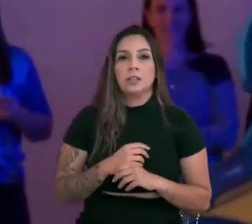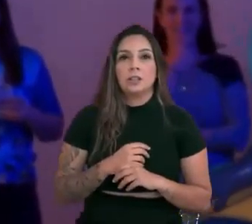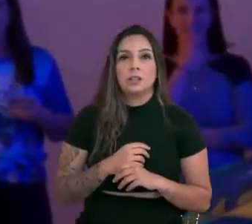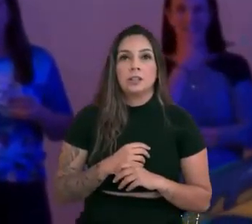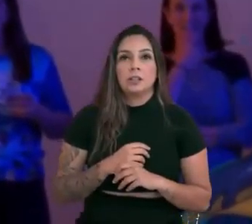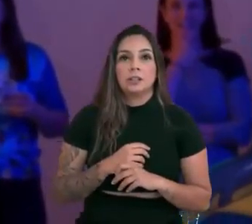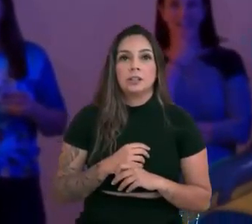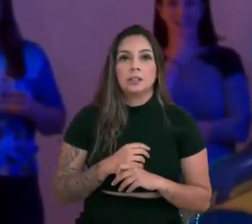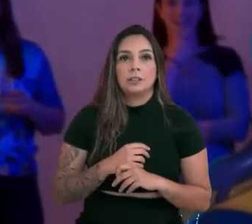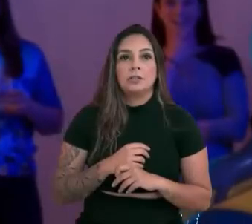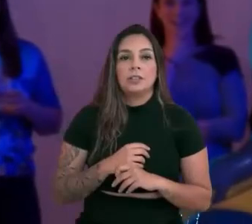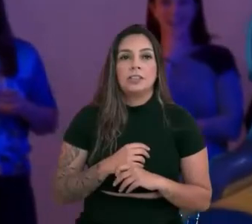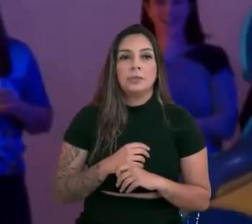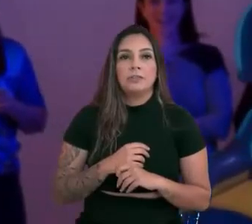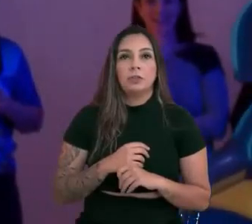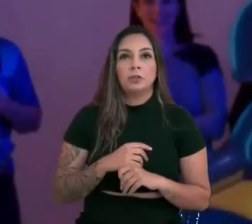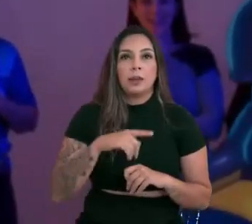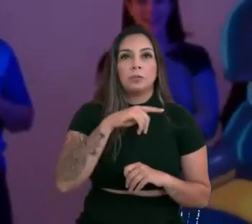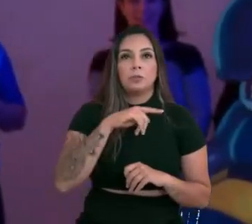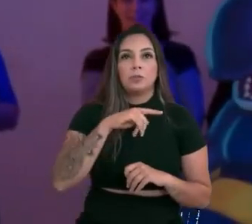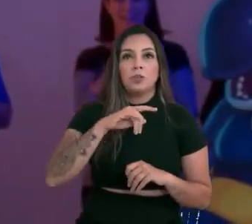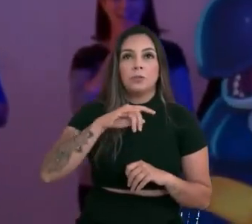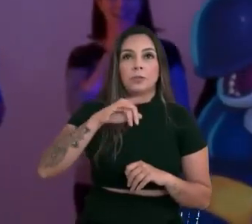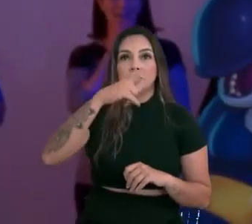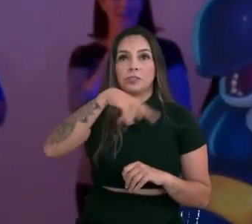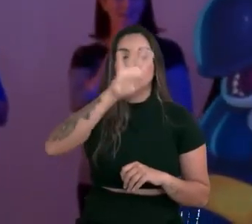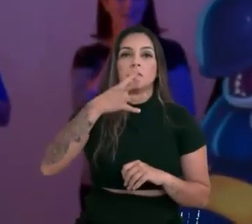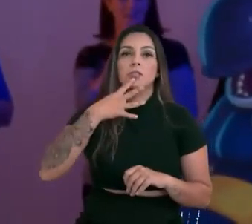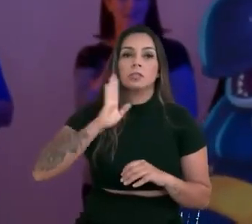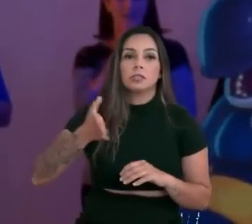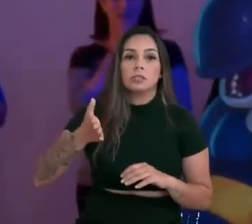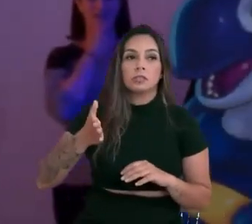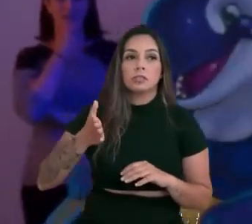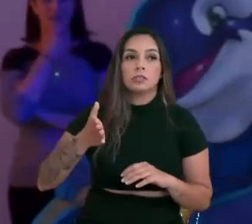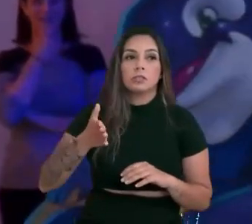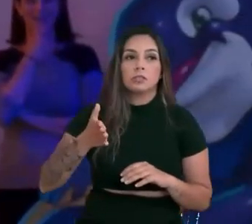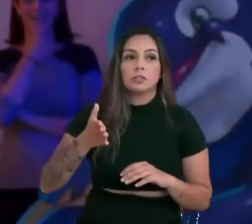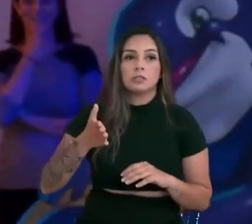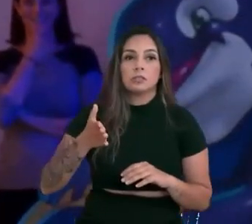Alguns azulianos já conhecem as histórias, né?